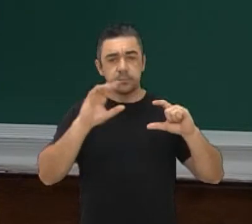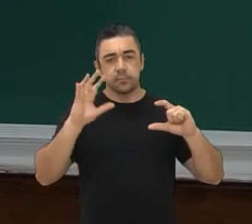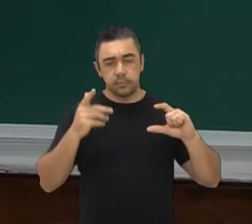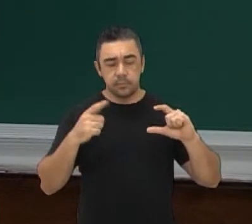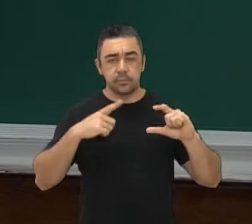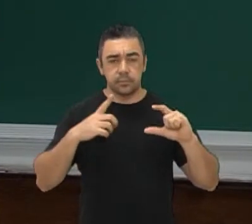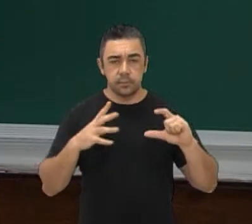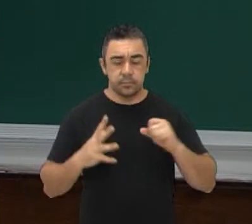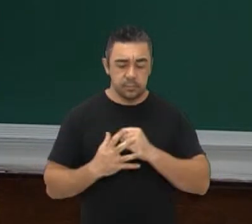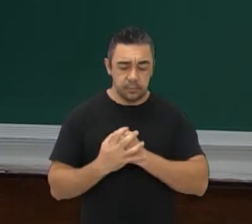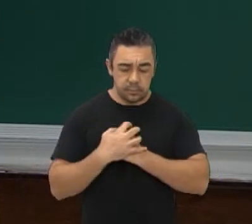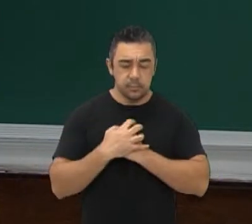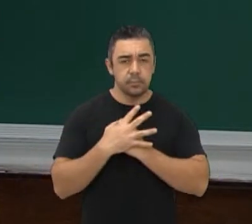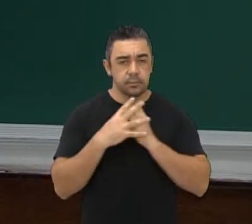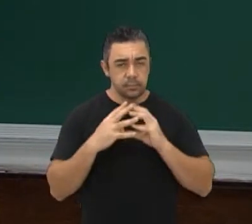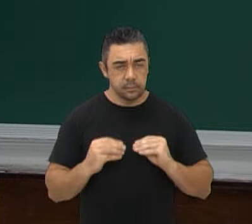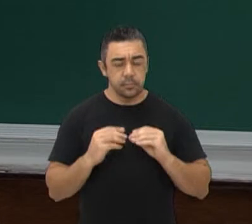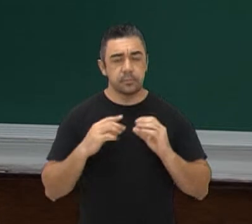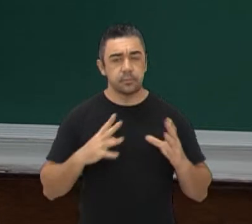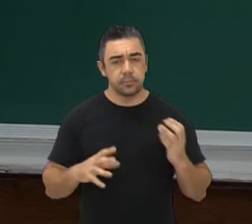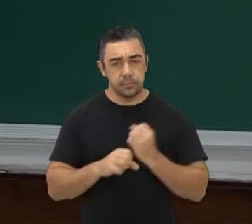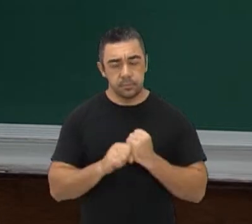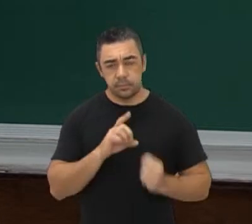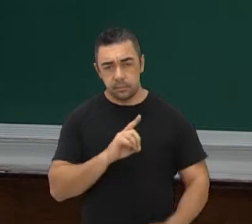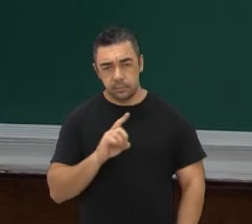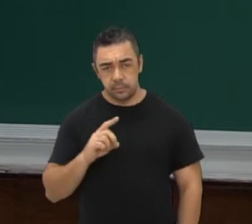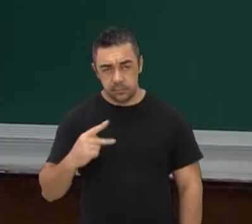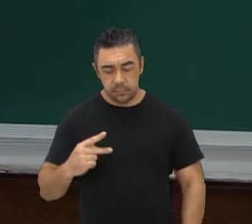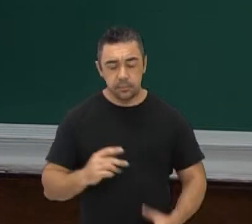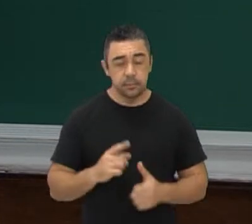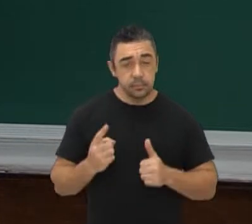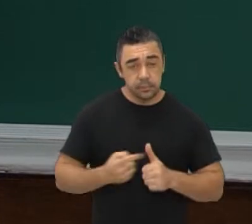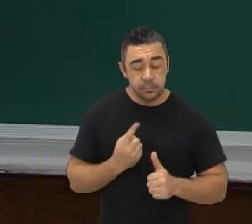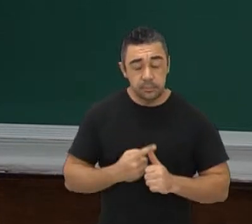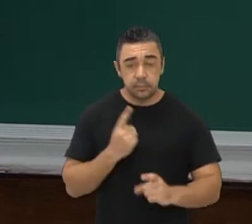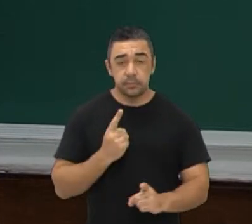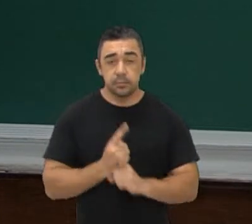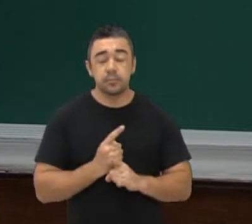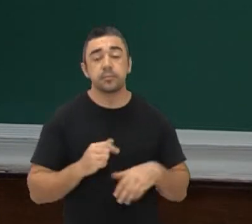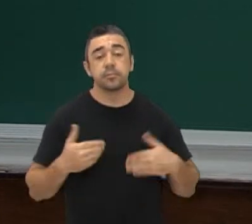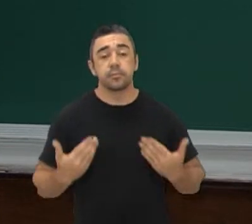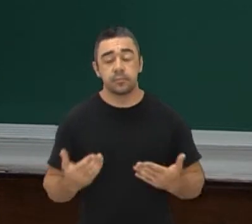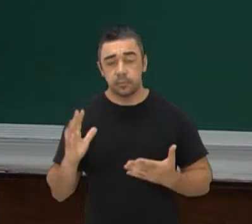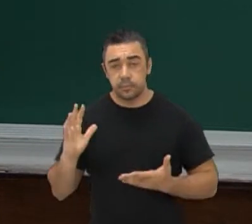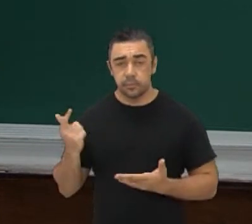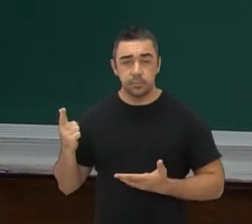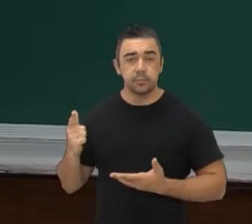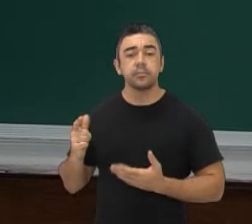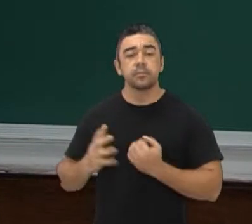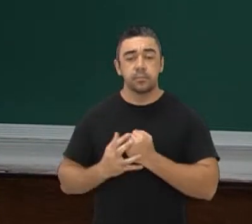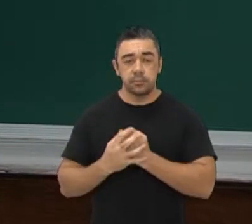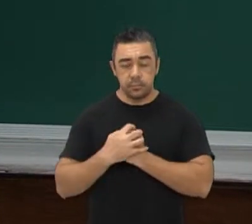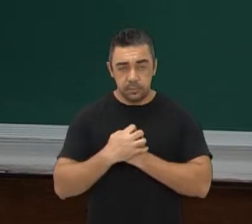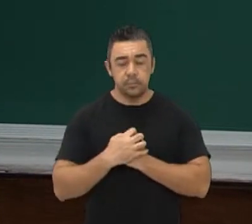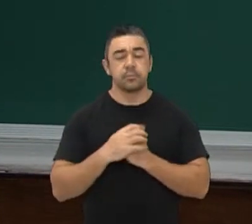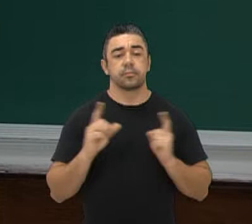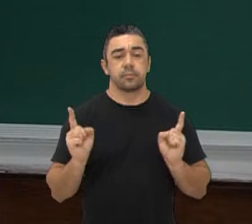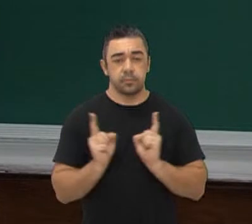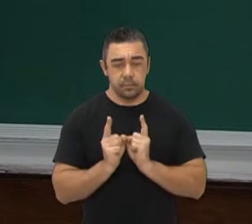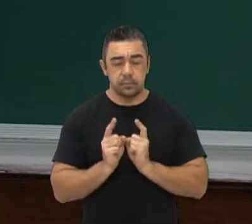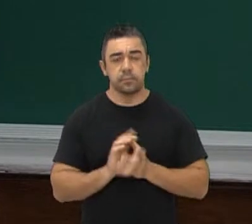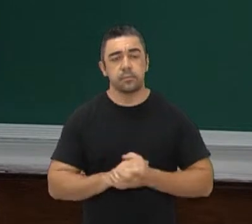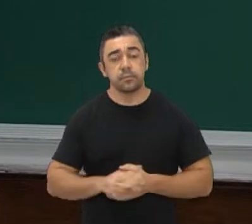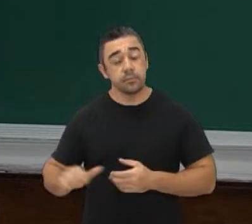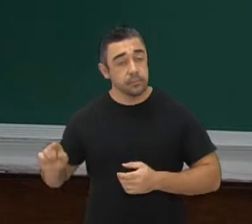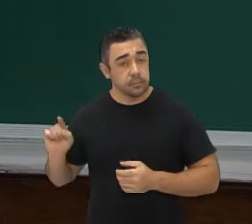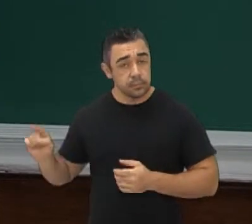vai formar, eu faço o cálculo do potencial. Então, o primeiro passo é identificar quais são as reações de oxidação e redução. Então,